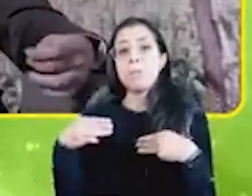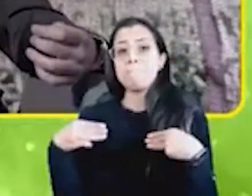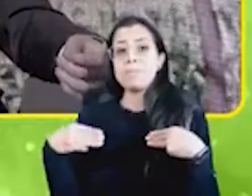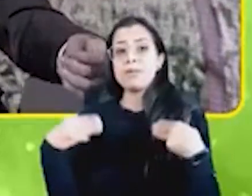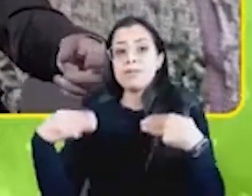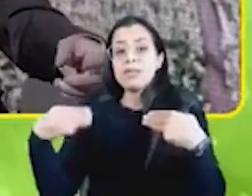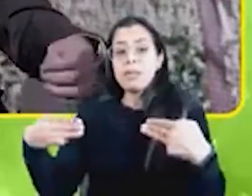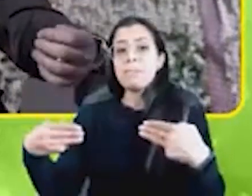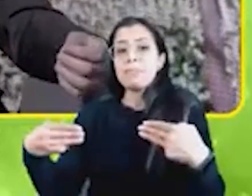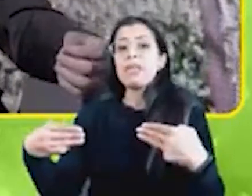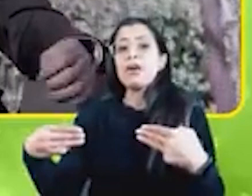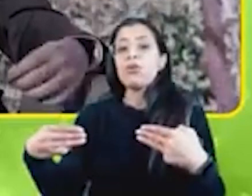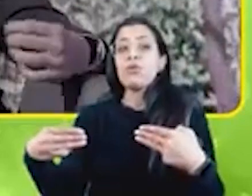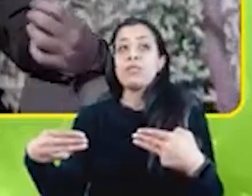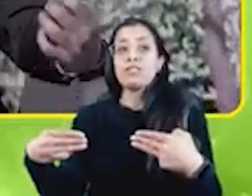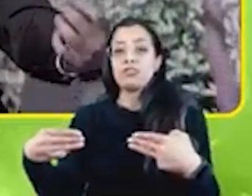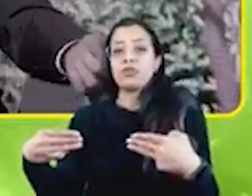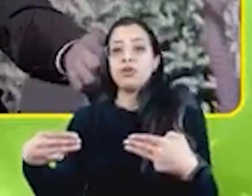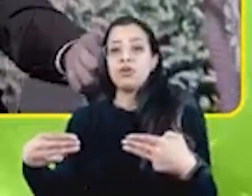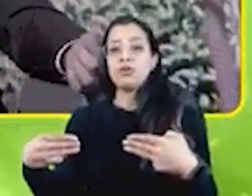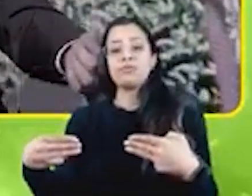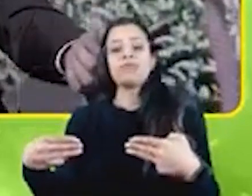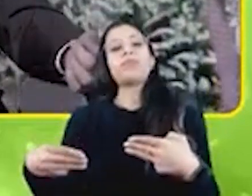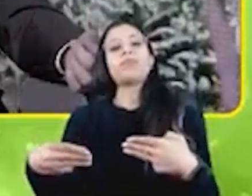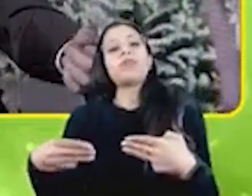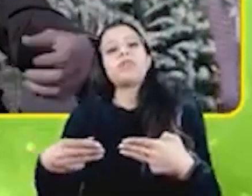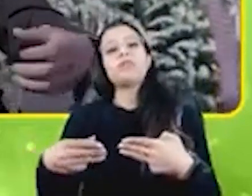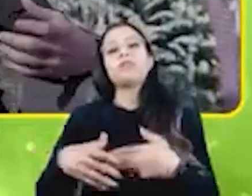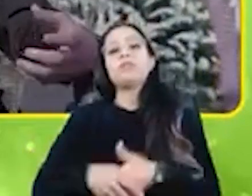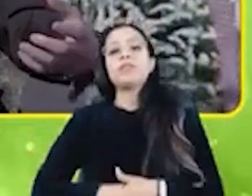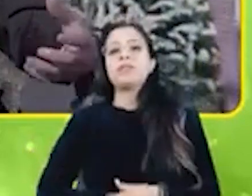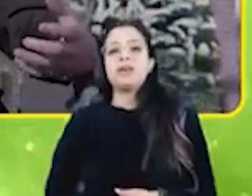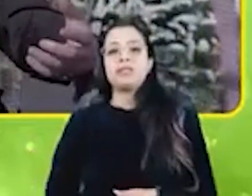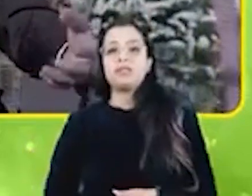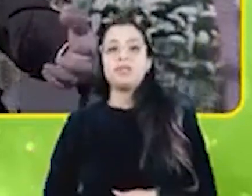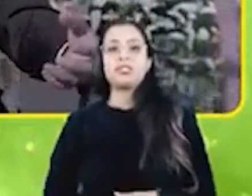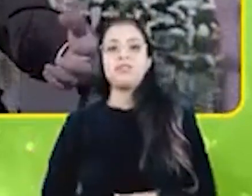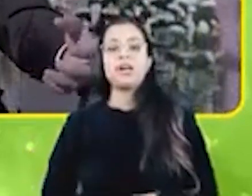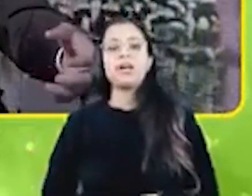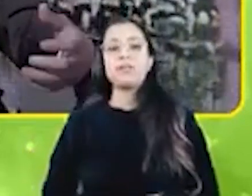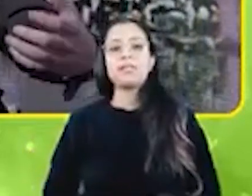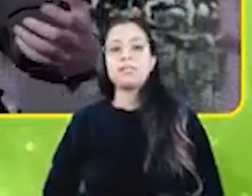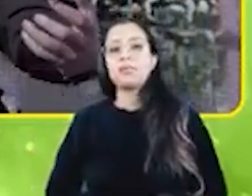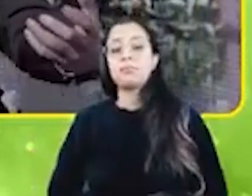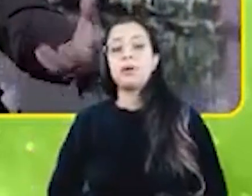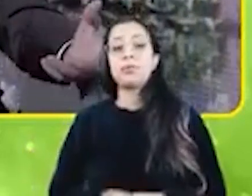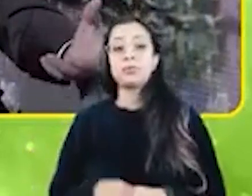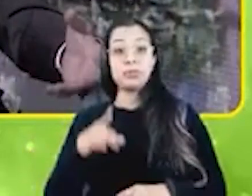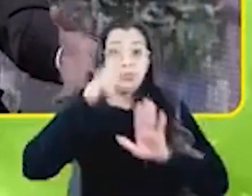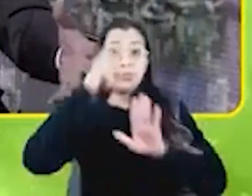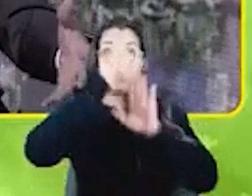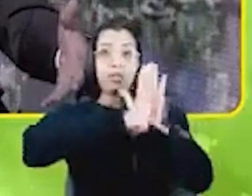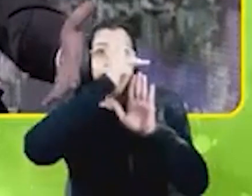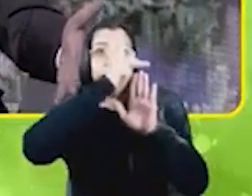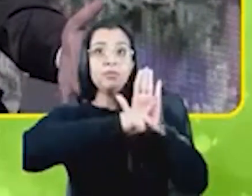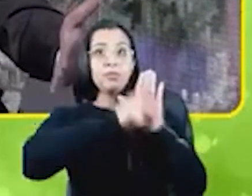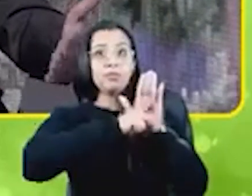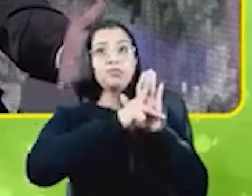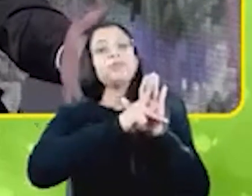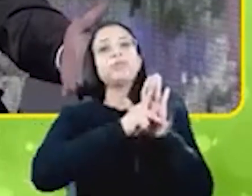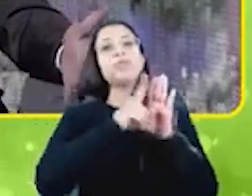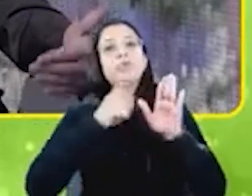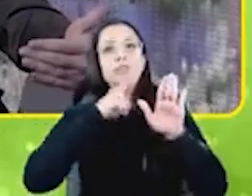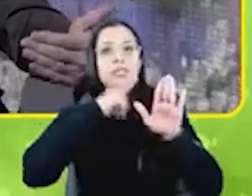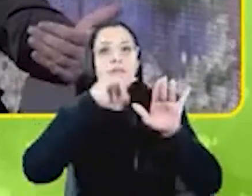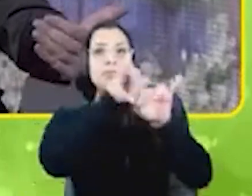o empenho o apoio suporte todos os Ministérios porque ele traz dados oficiais de programas oficiais dados bem